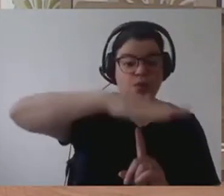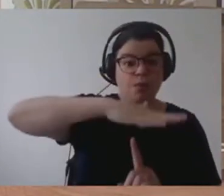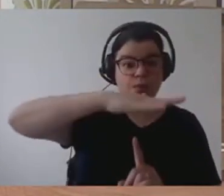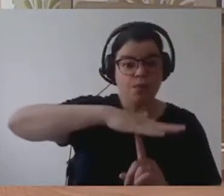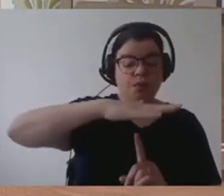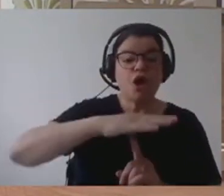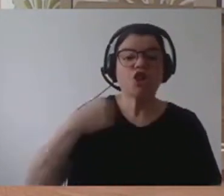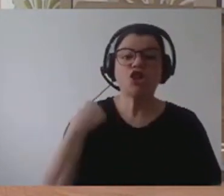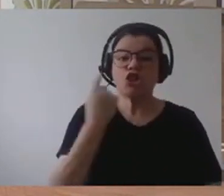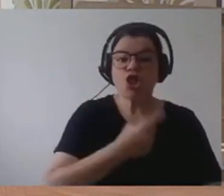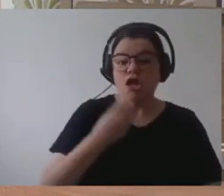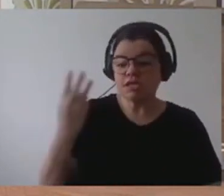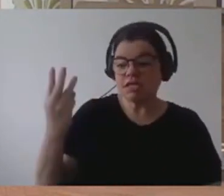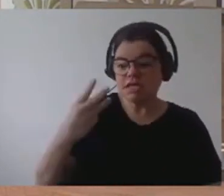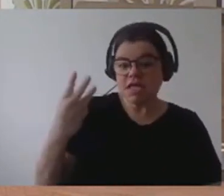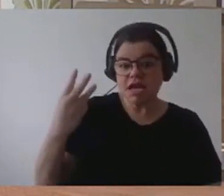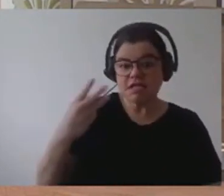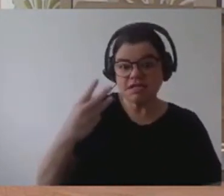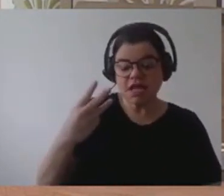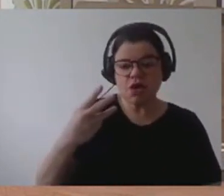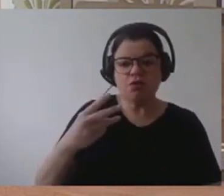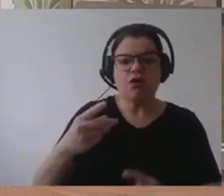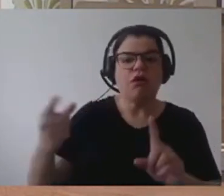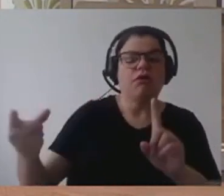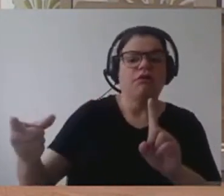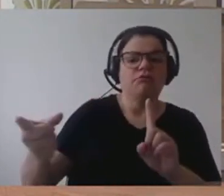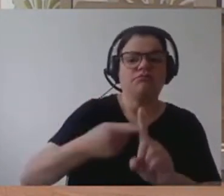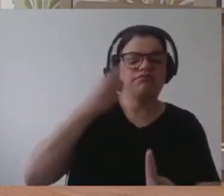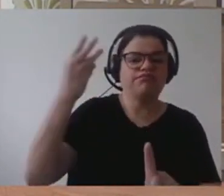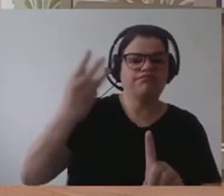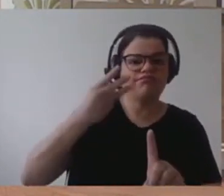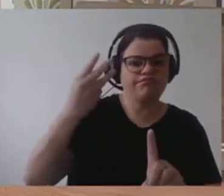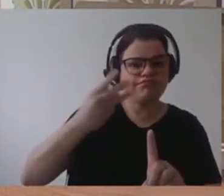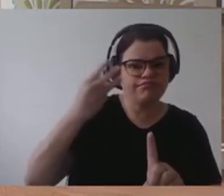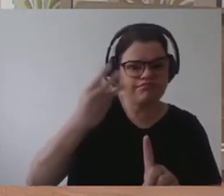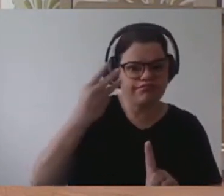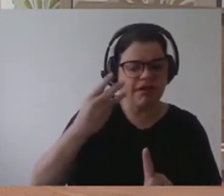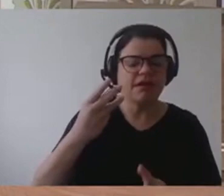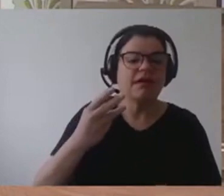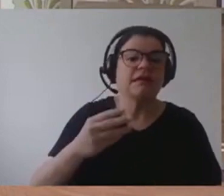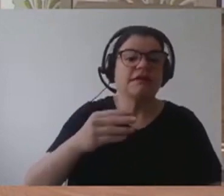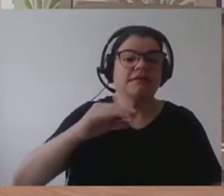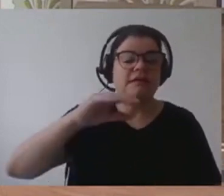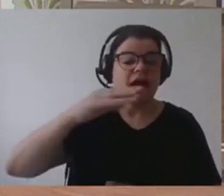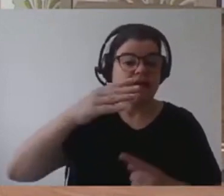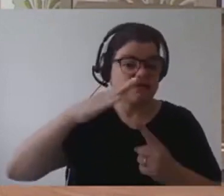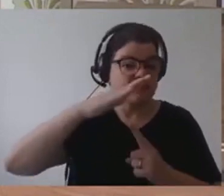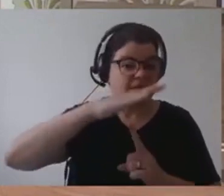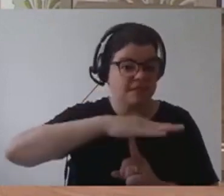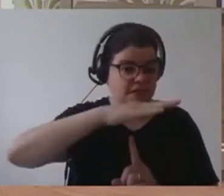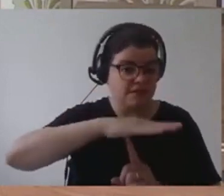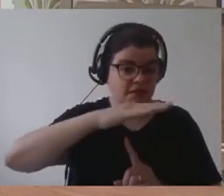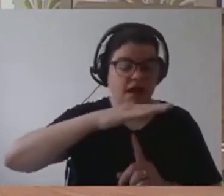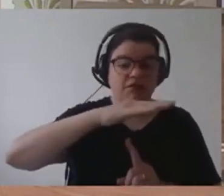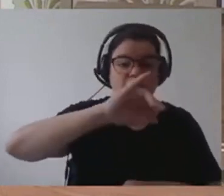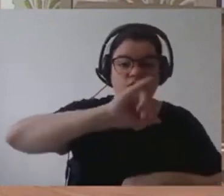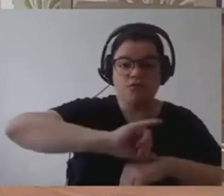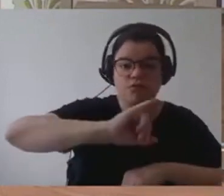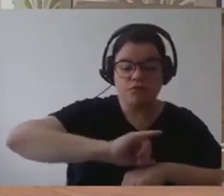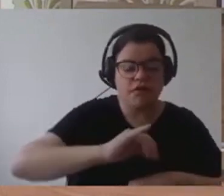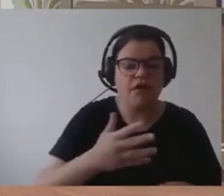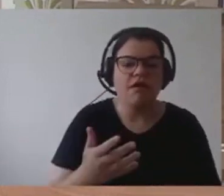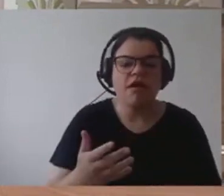terceiro lugar entre as 10 maiores cidades do Estado o ranking 2023 aponta que o nosso